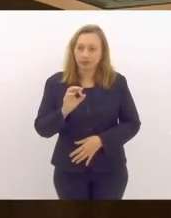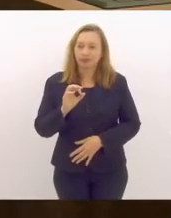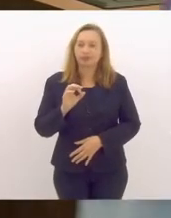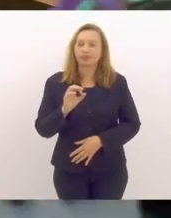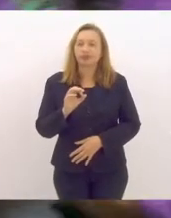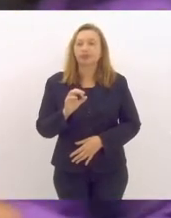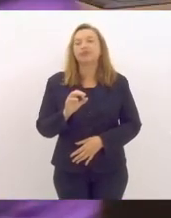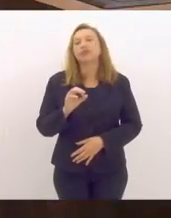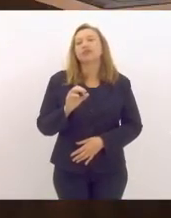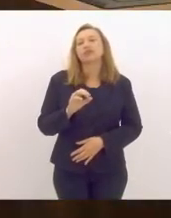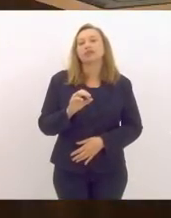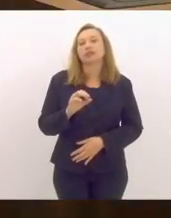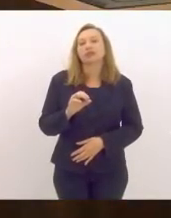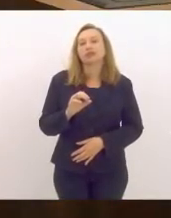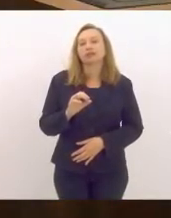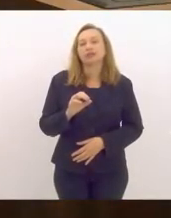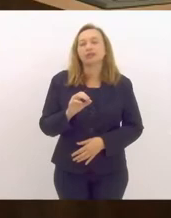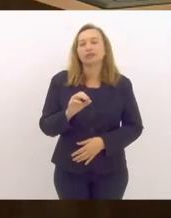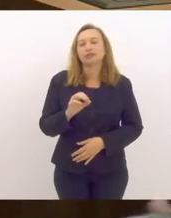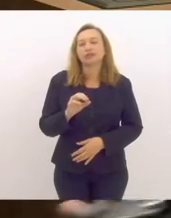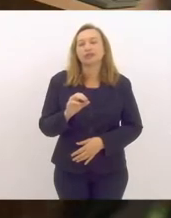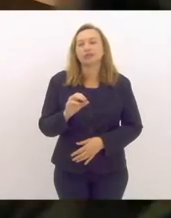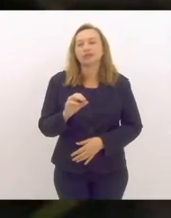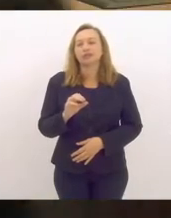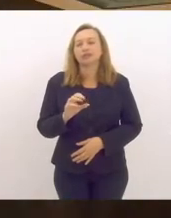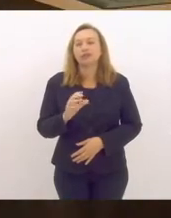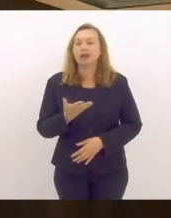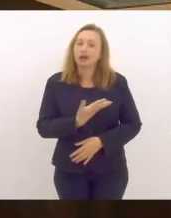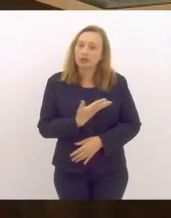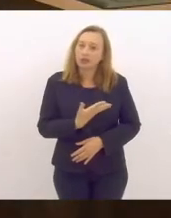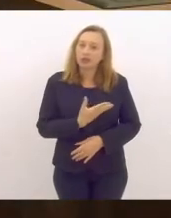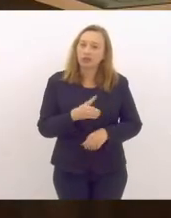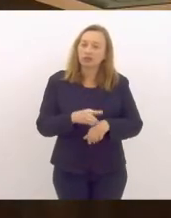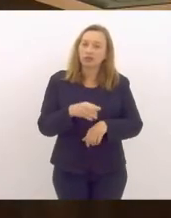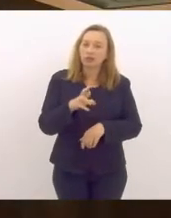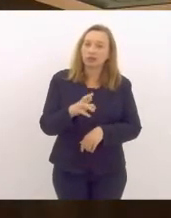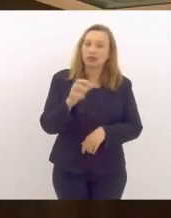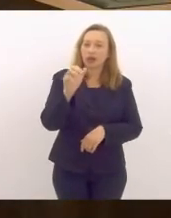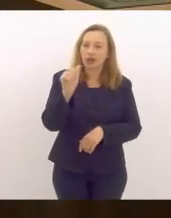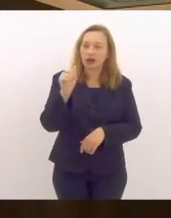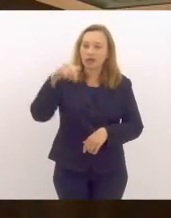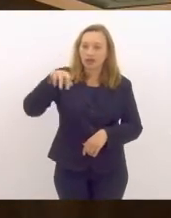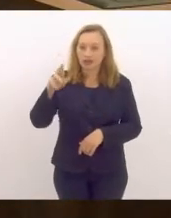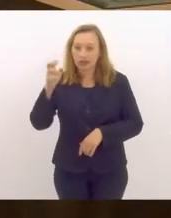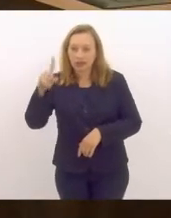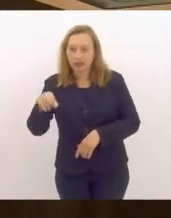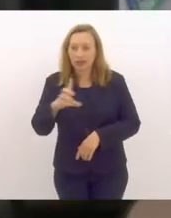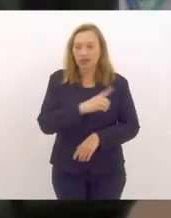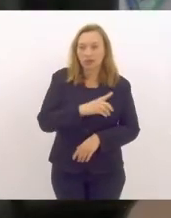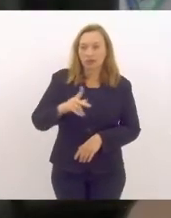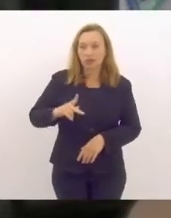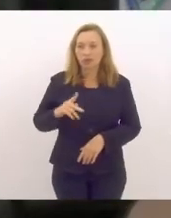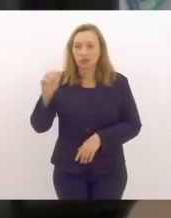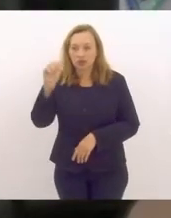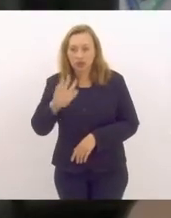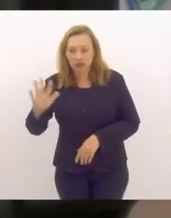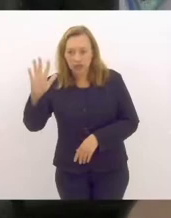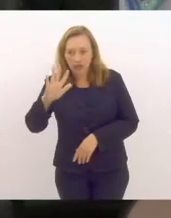diploma ao senhor, ao nosso queridíssimo doutor André, defensor público geral.